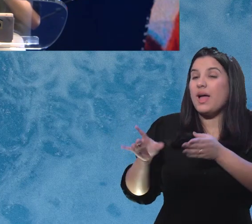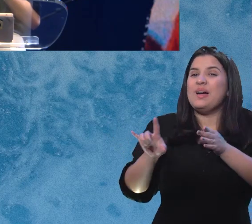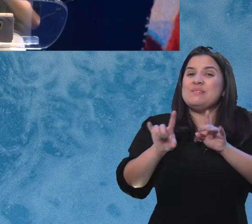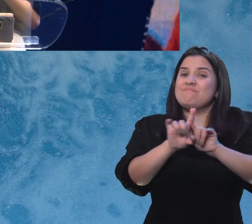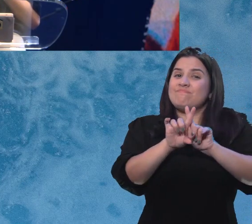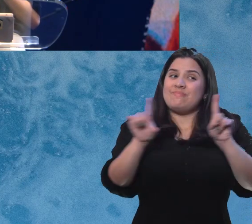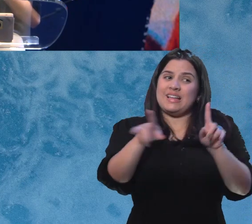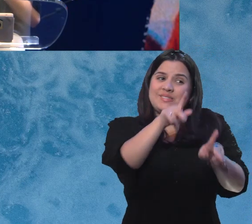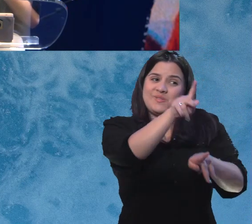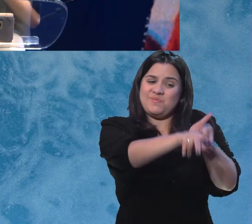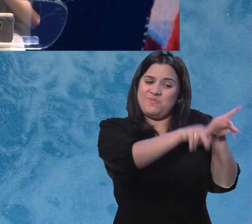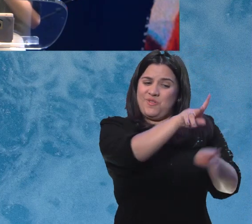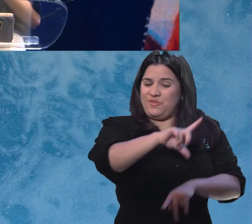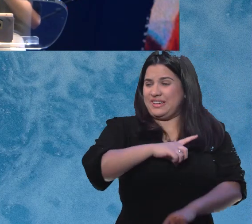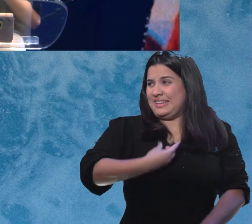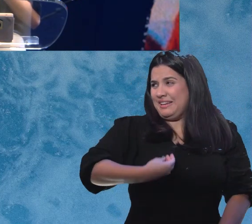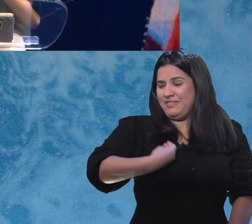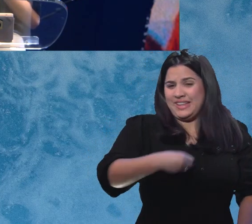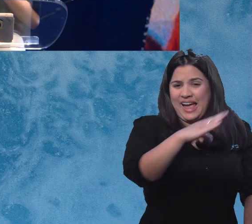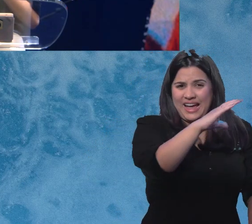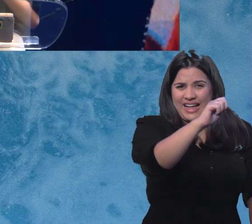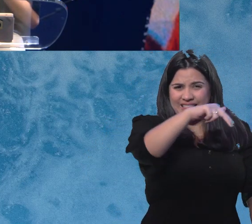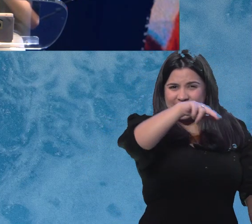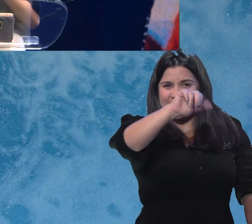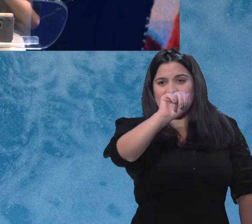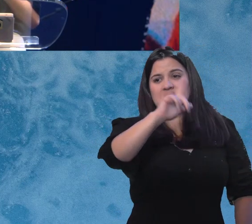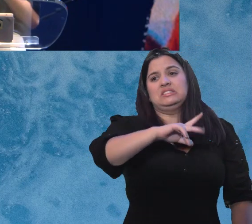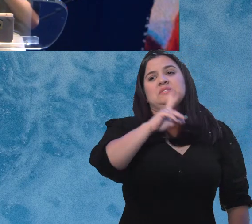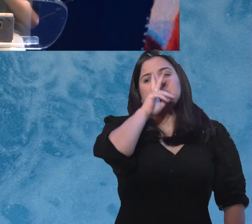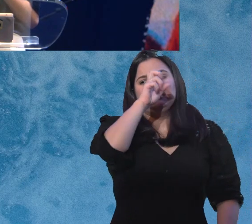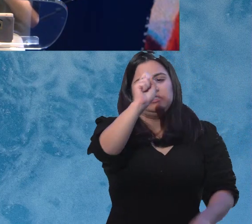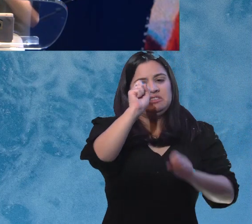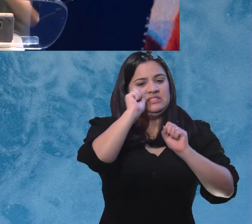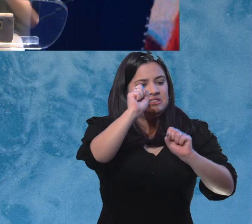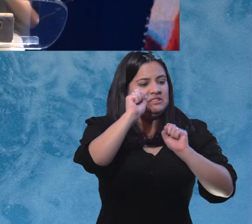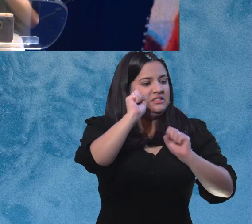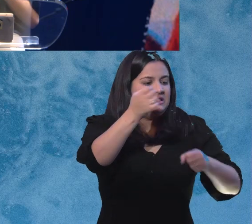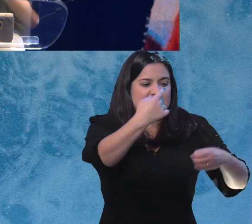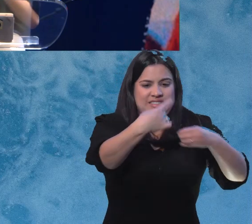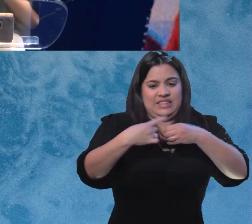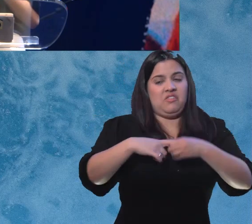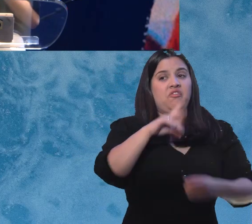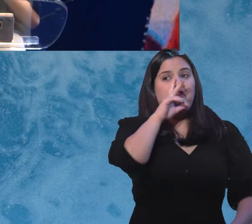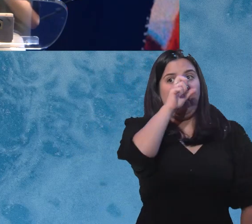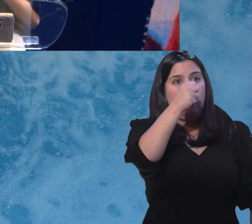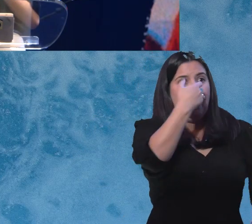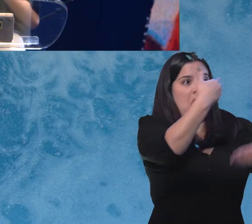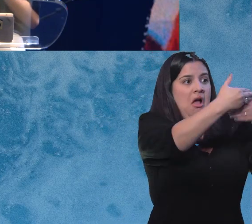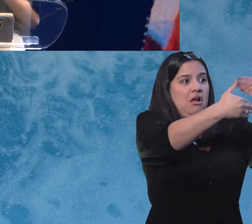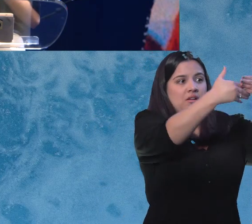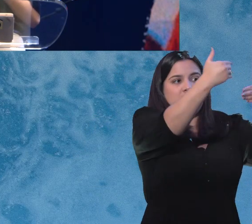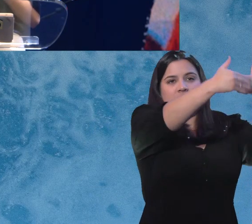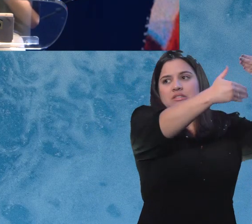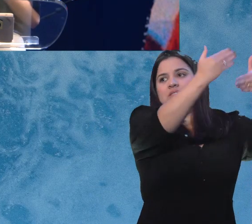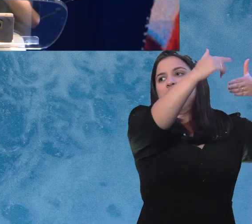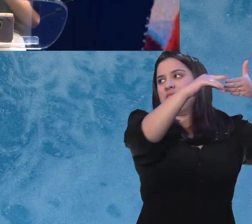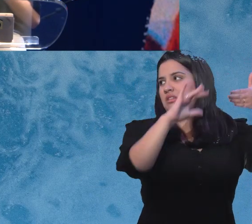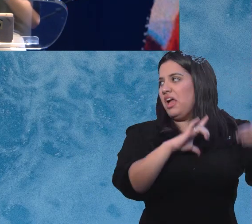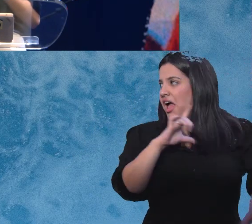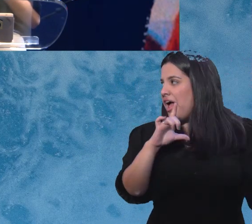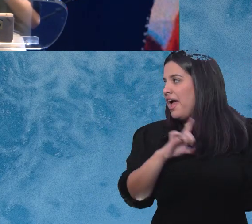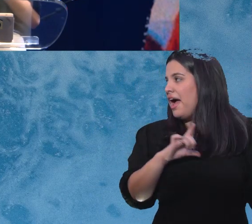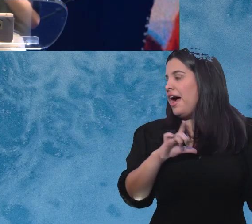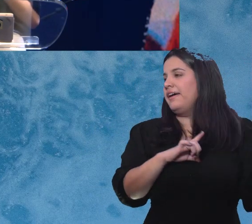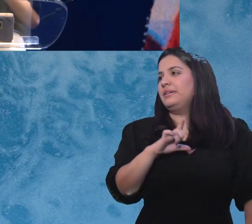é poderoso e suas cidades são grandes e fortificadas. Vimos até os descendentes de Enaque. Os